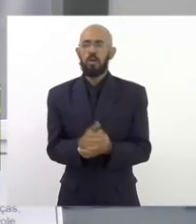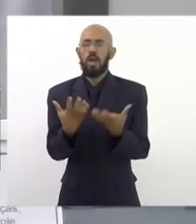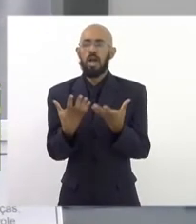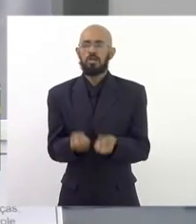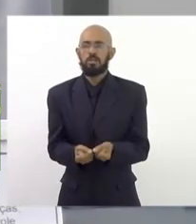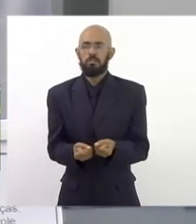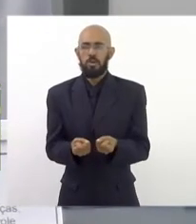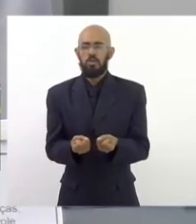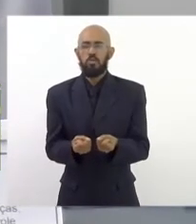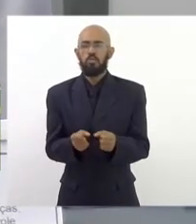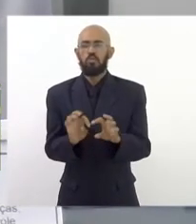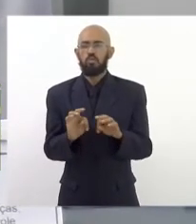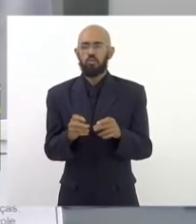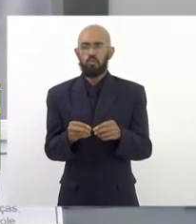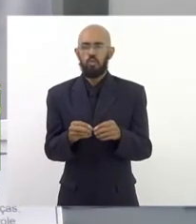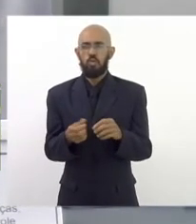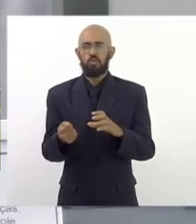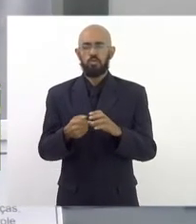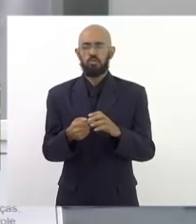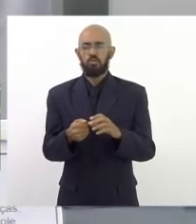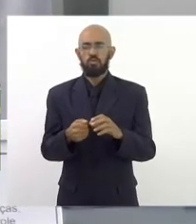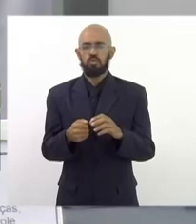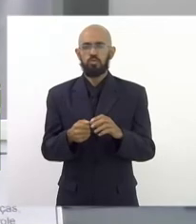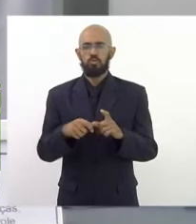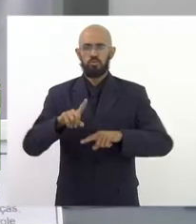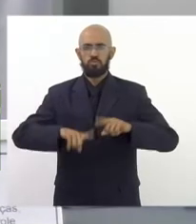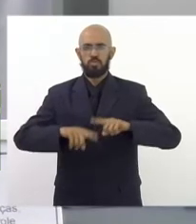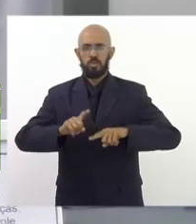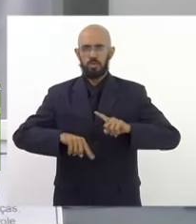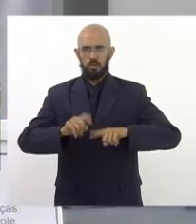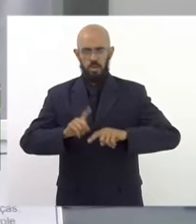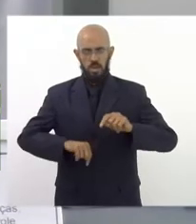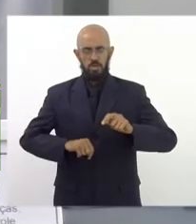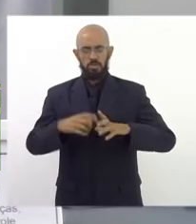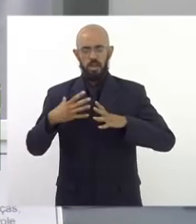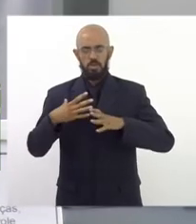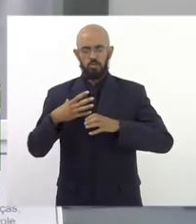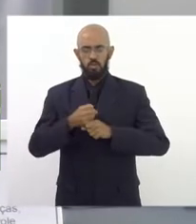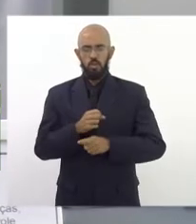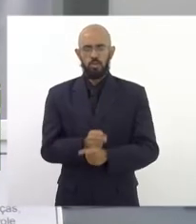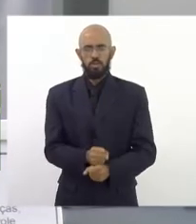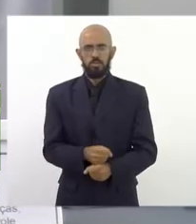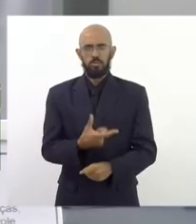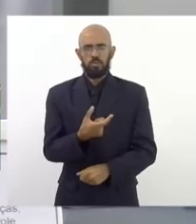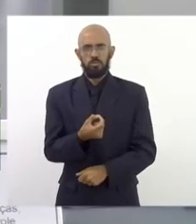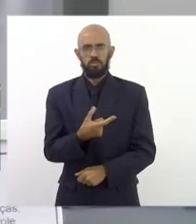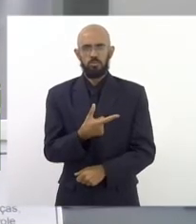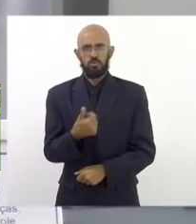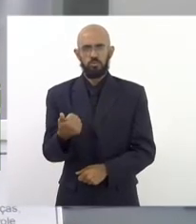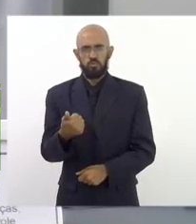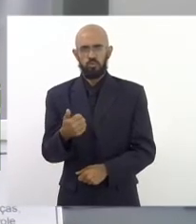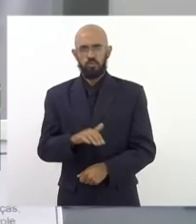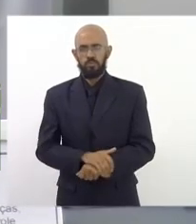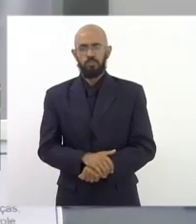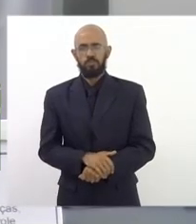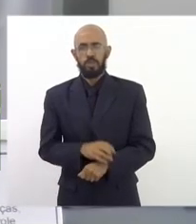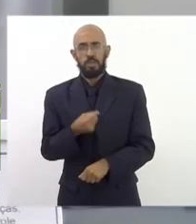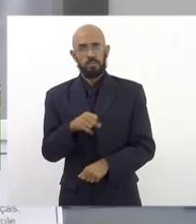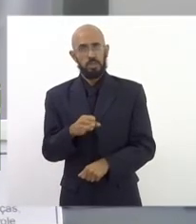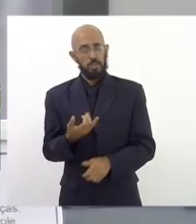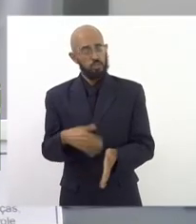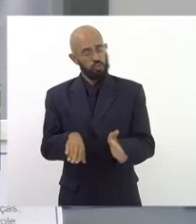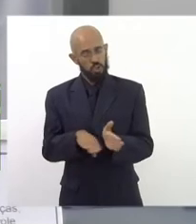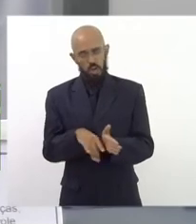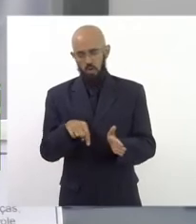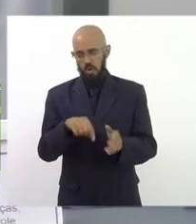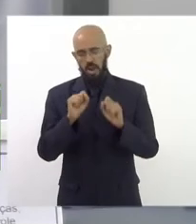recebeu todos os elementos das contas de 2021. Se chegou na Assembleia,